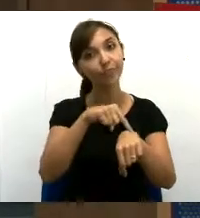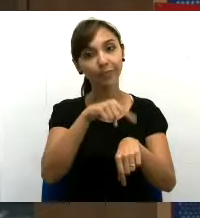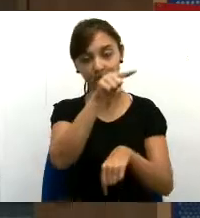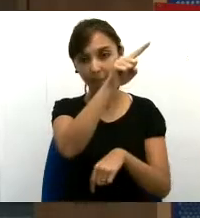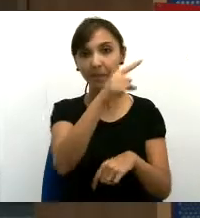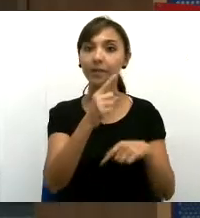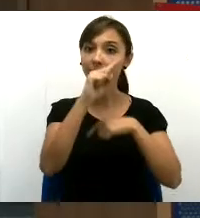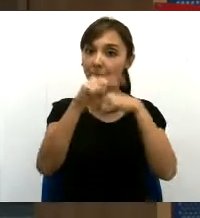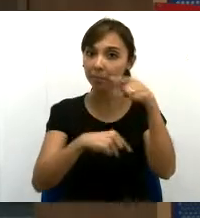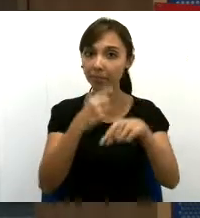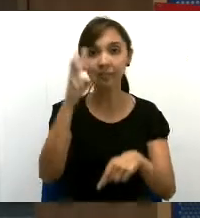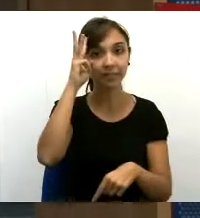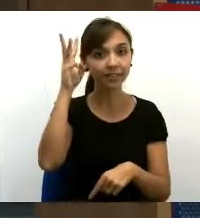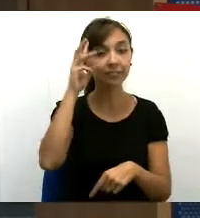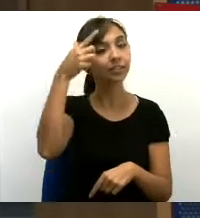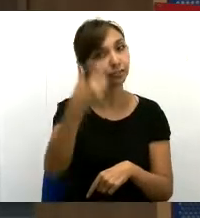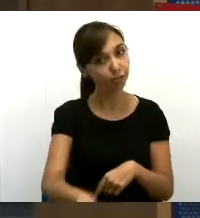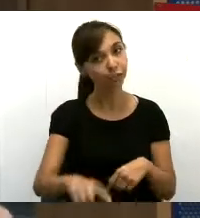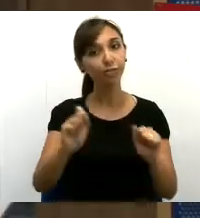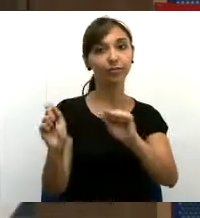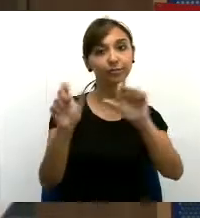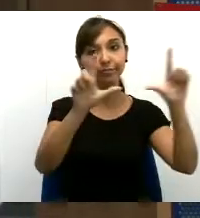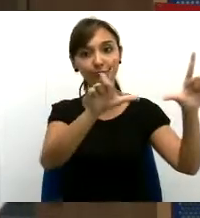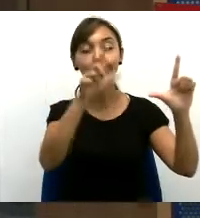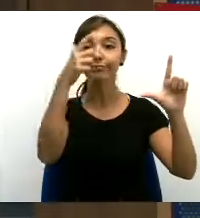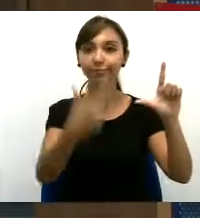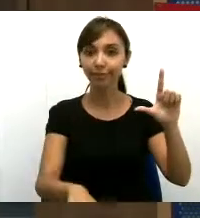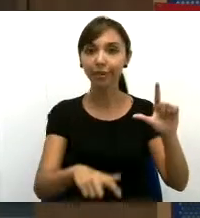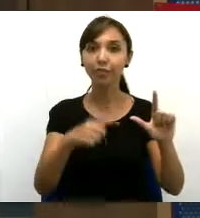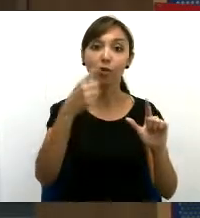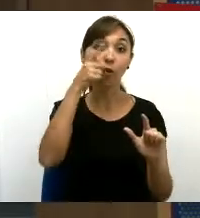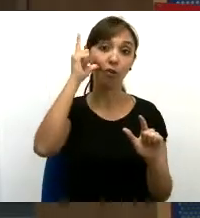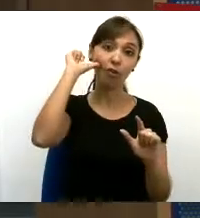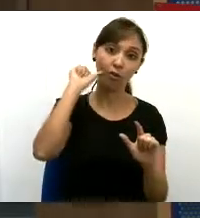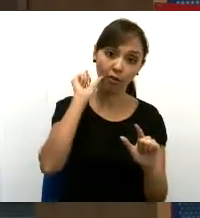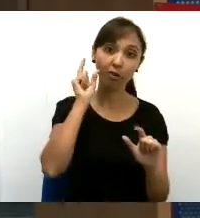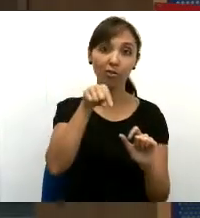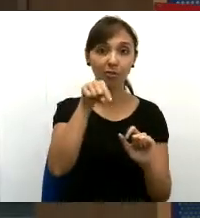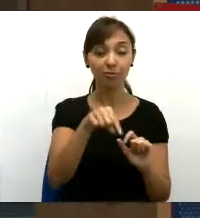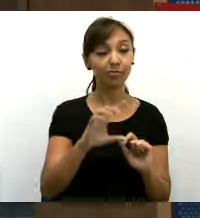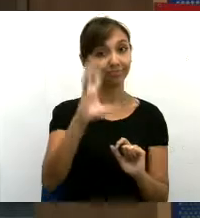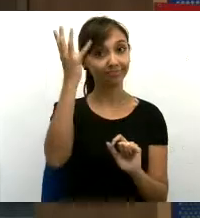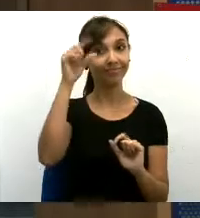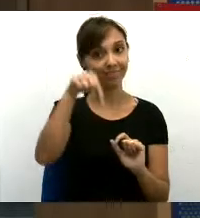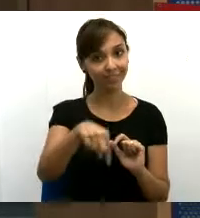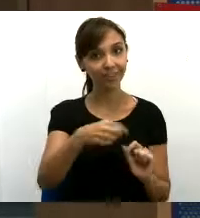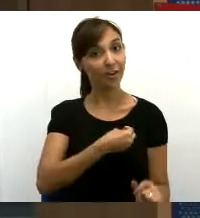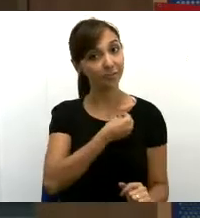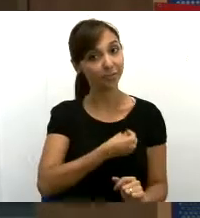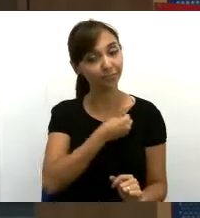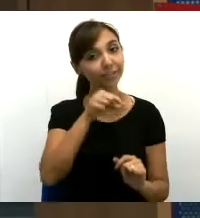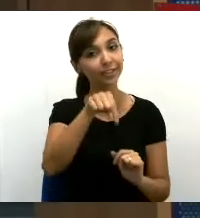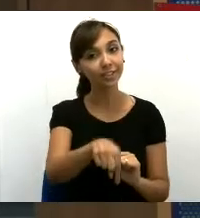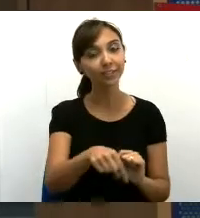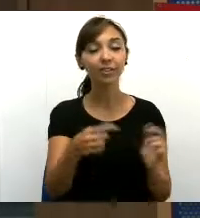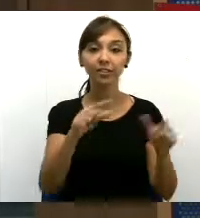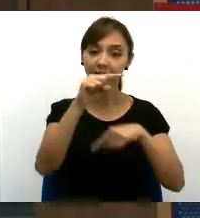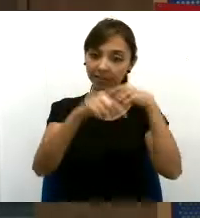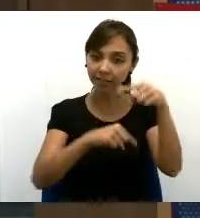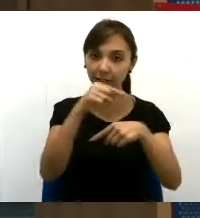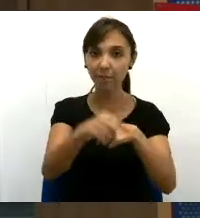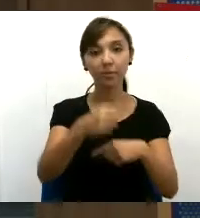a reapresentação do Jornal da Câmara, que foi ao ar ao vivo ontem, de forma inédita, é claro. Ele foi ao vivo e nós teremos